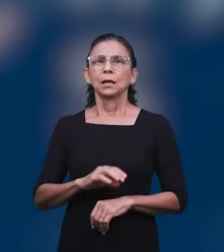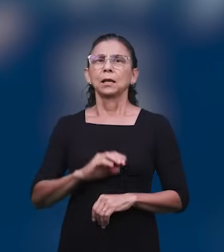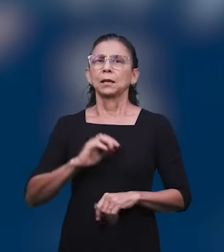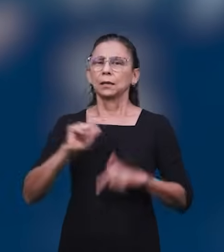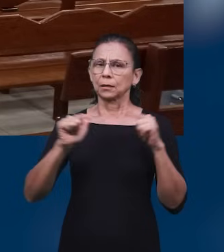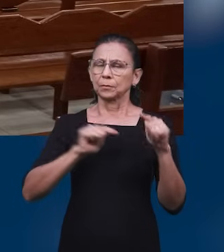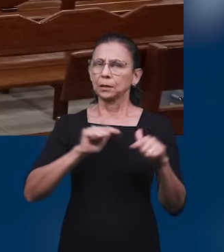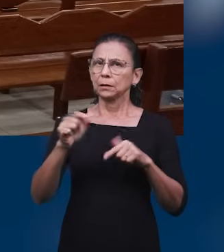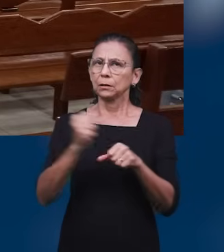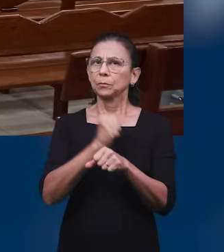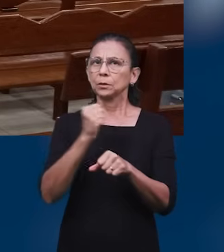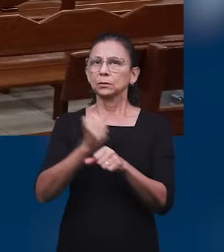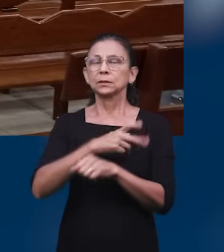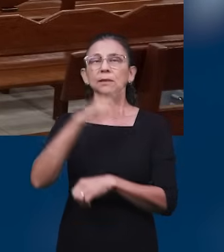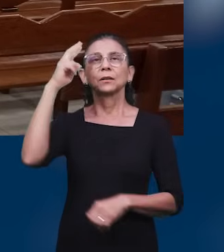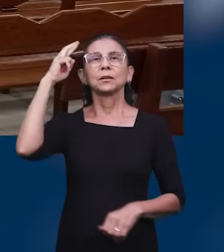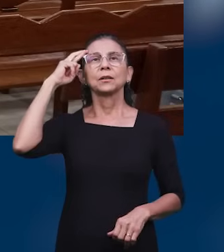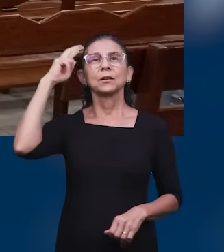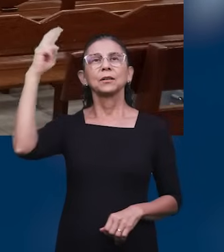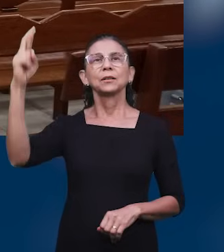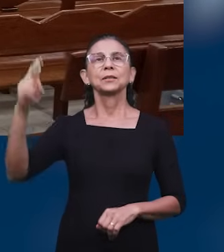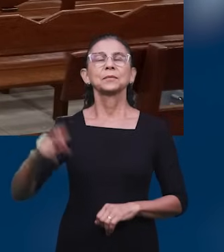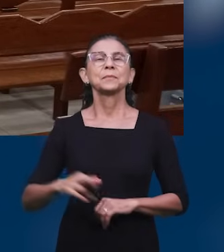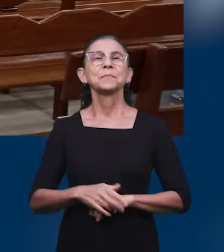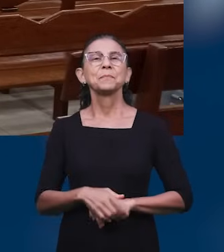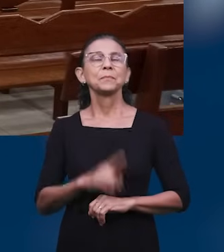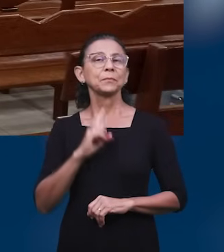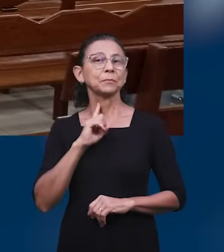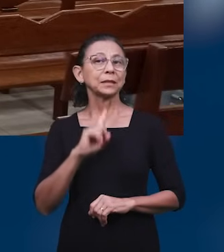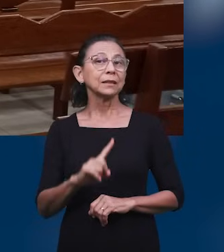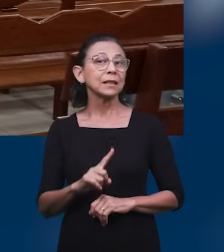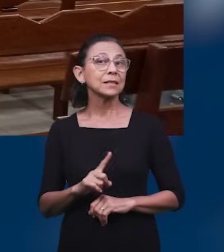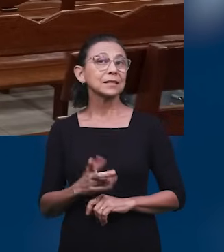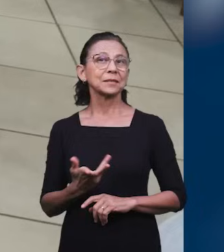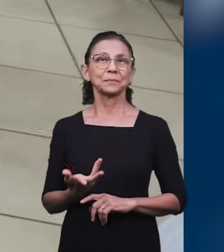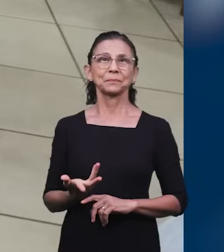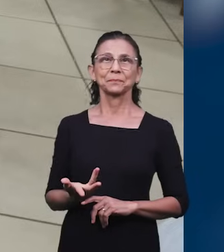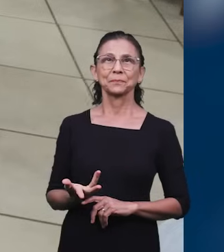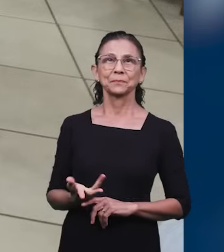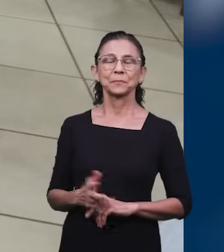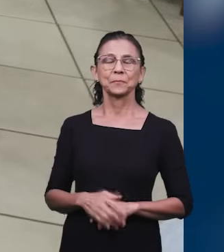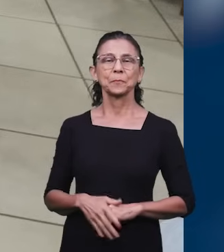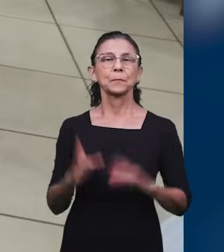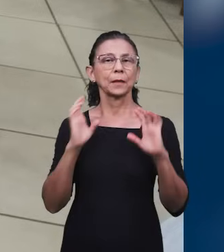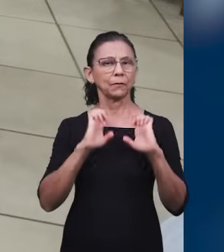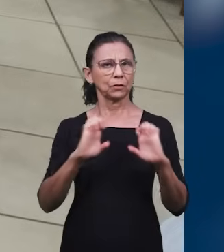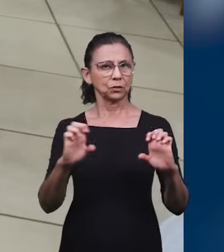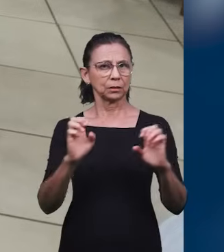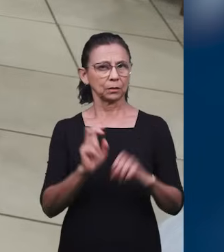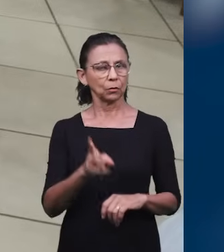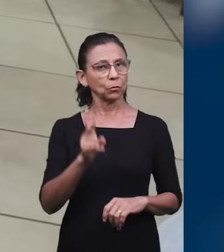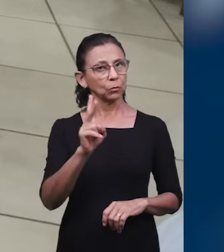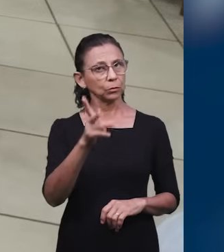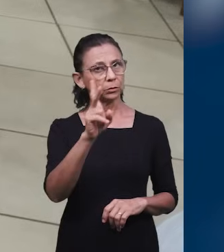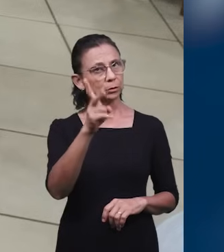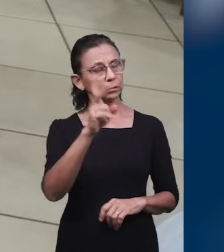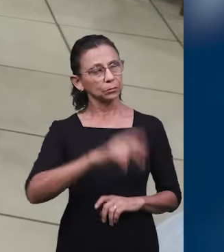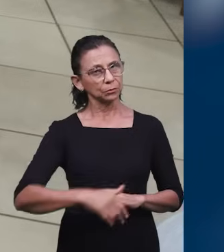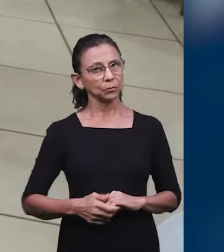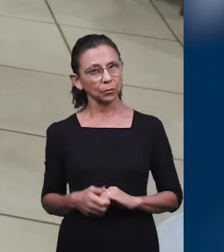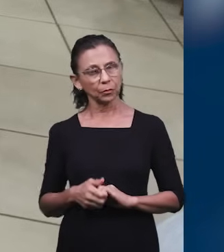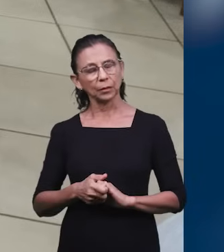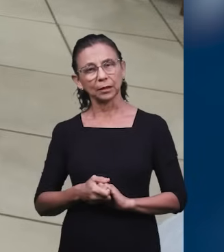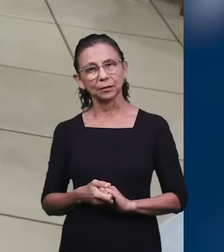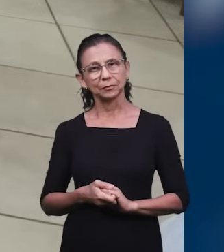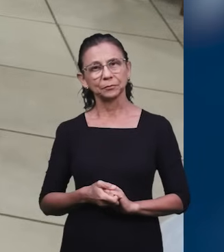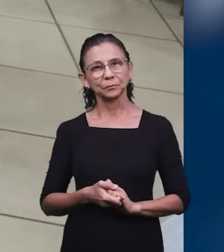para o Senhor. Igreja Maranata de Três Marias, Minas Gerais. Também tivemos evangelização na igreja de